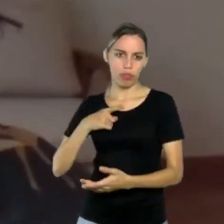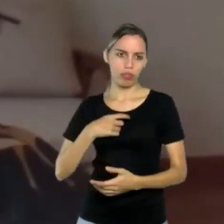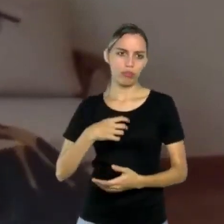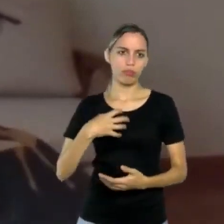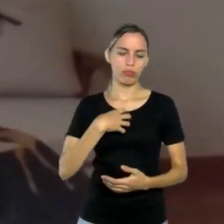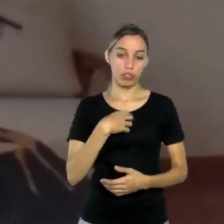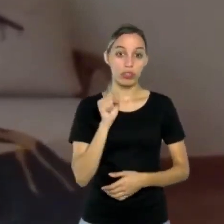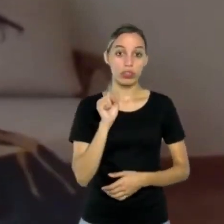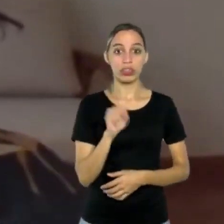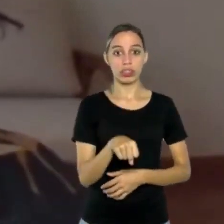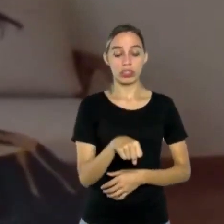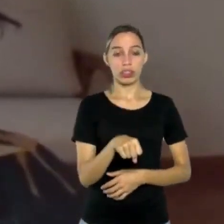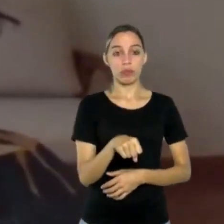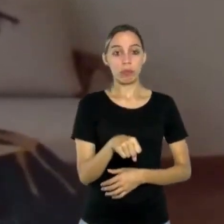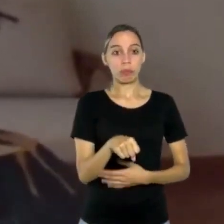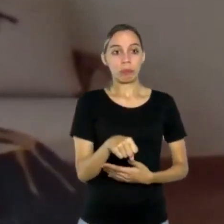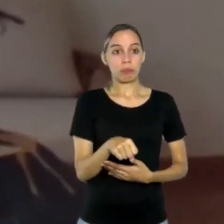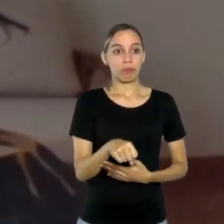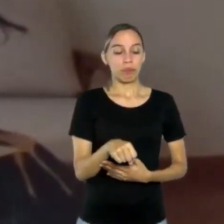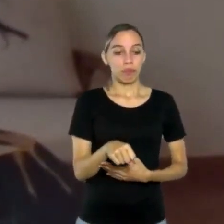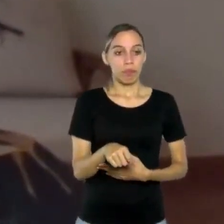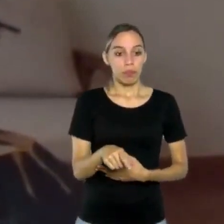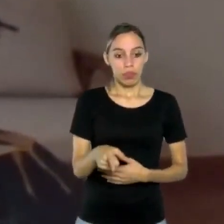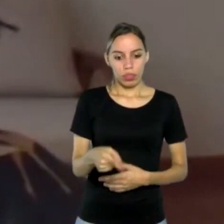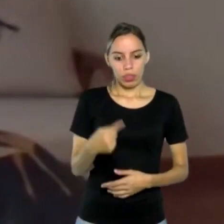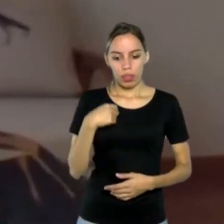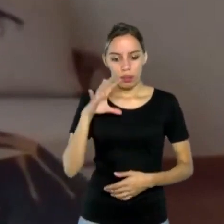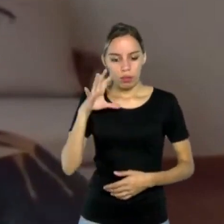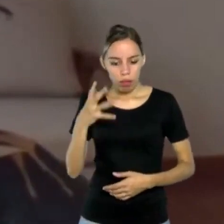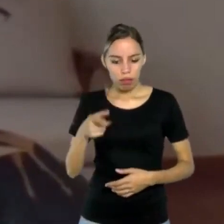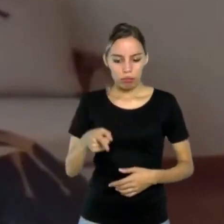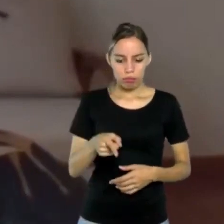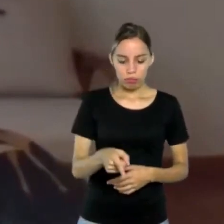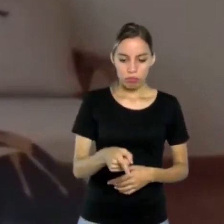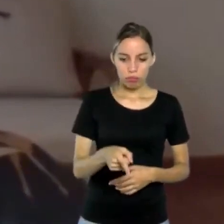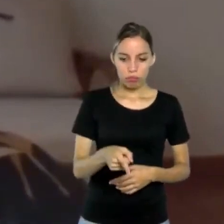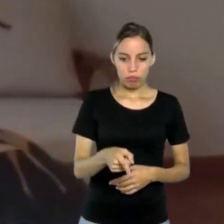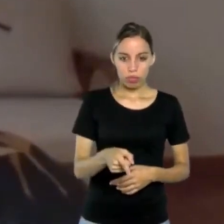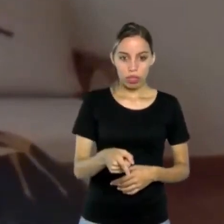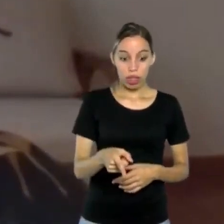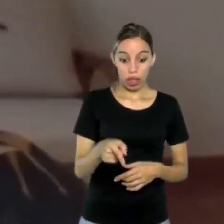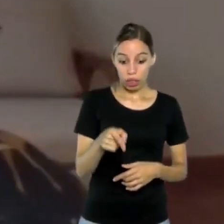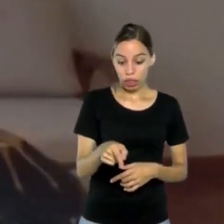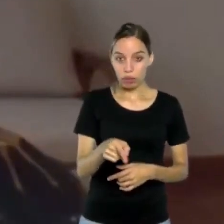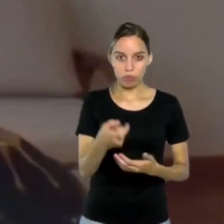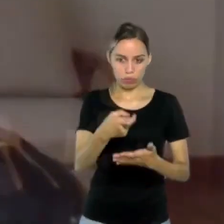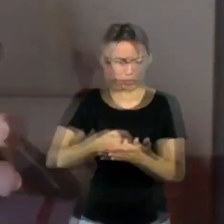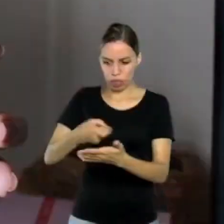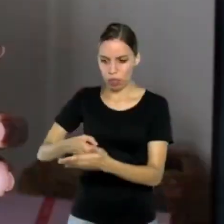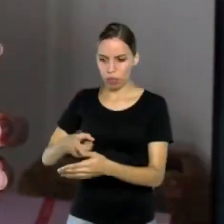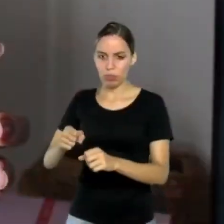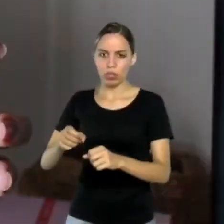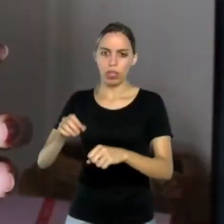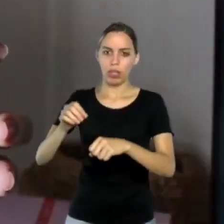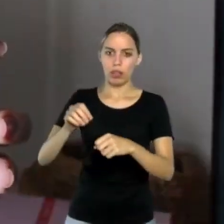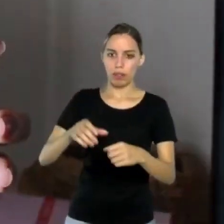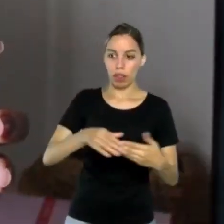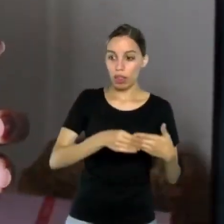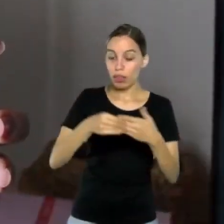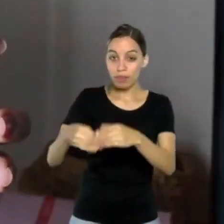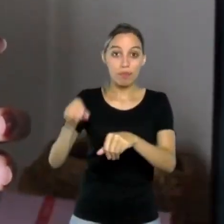E aí foi muito compartilhado, assim, em oficinas de escrita, em espaços coletivos, assim, para se discutir